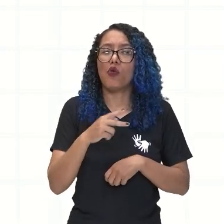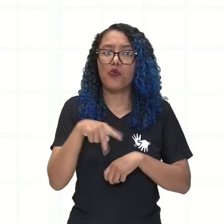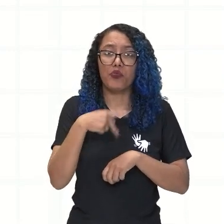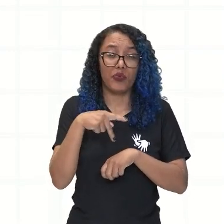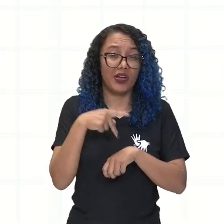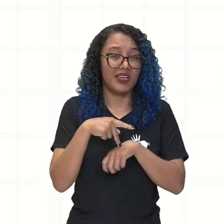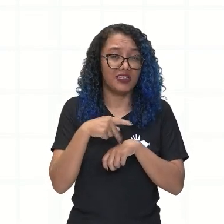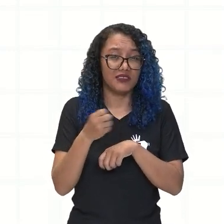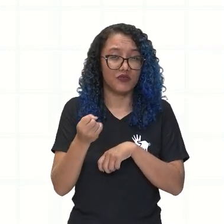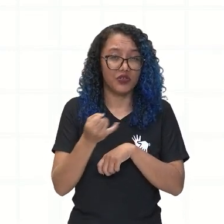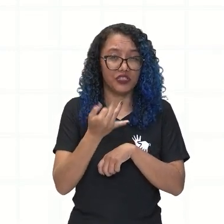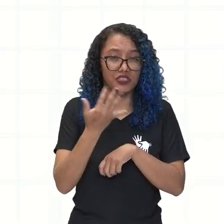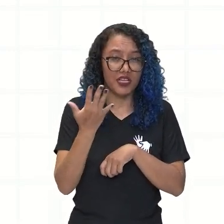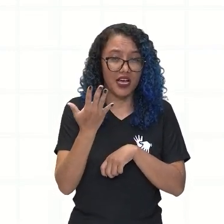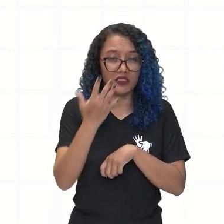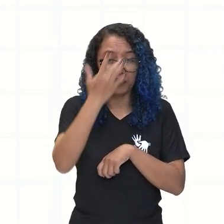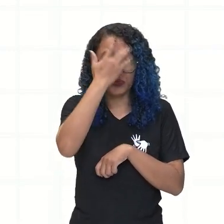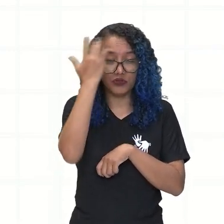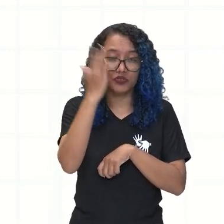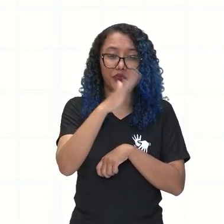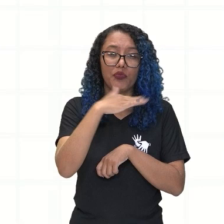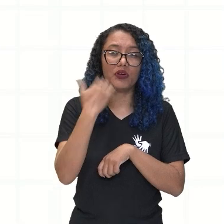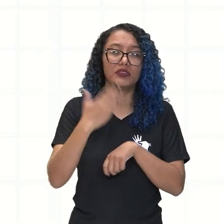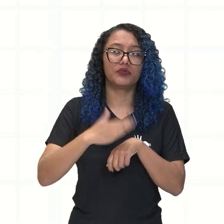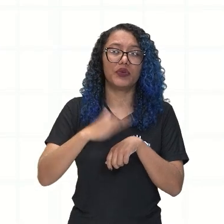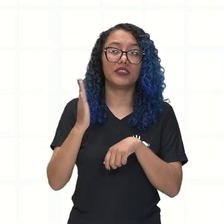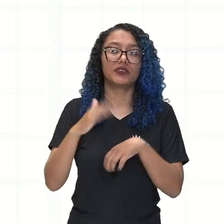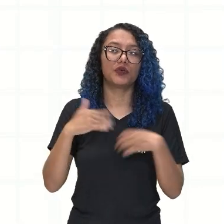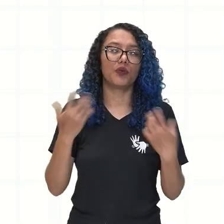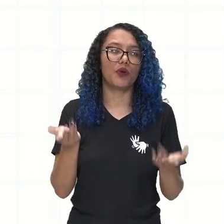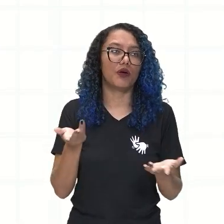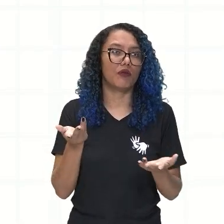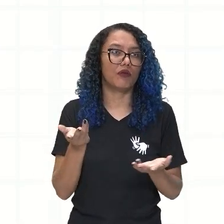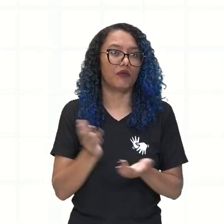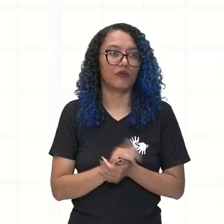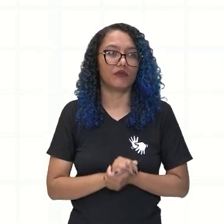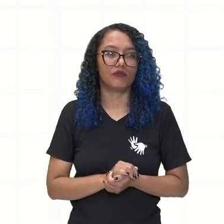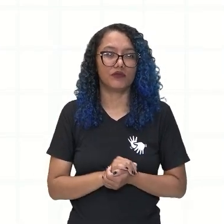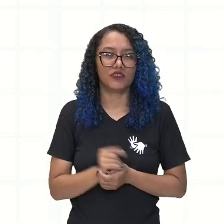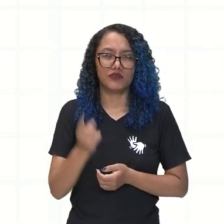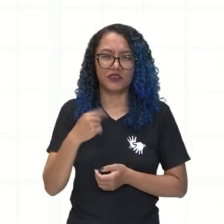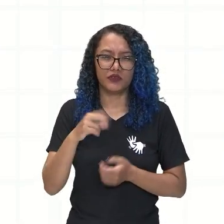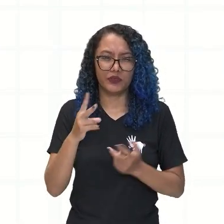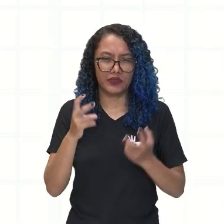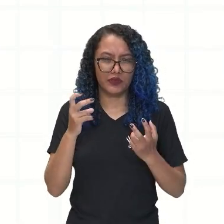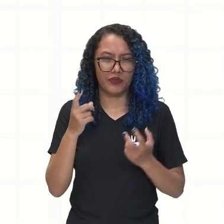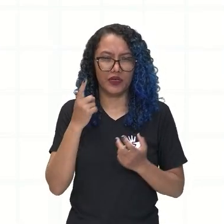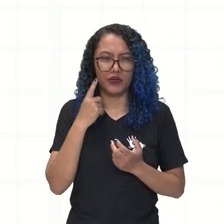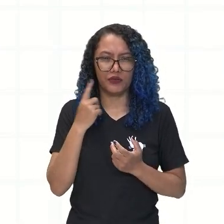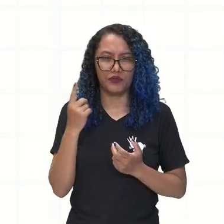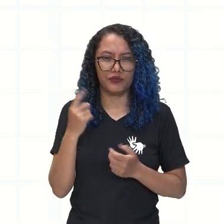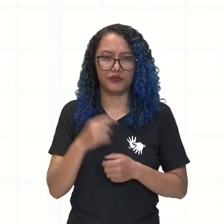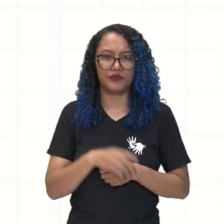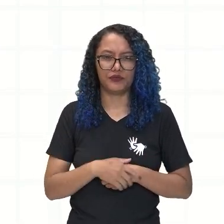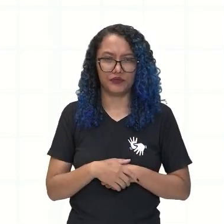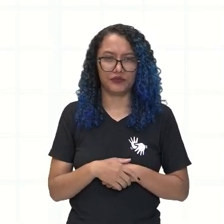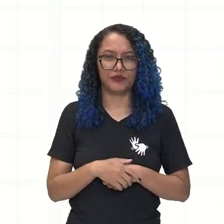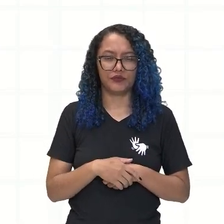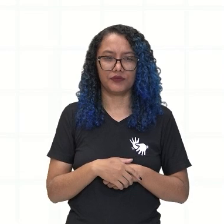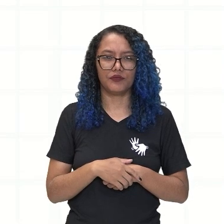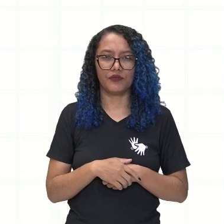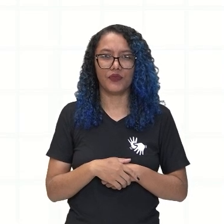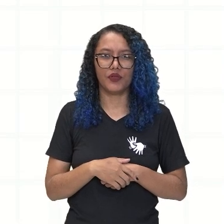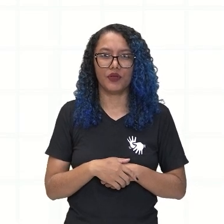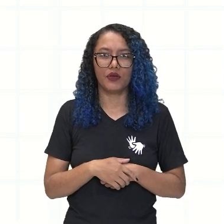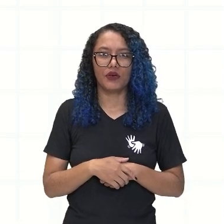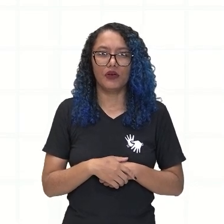maior de óbitos. Está aqui, ó, ele já indica tudinho, olha só. Notaram aqui? A, B. Então sabemos aqui que o A